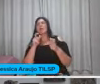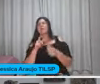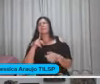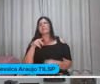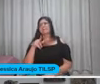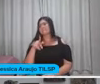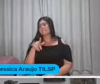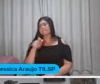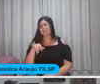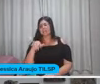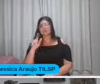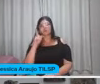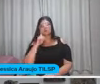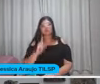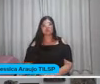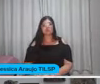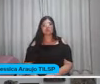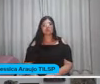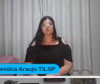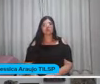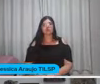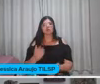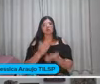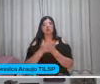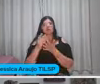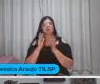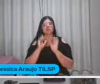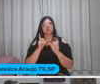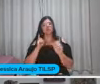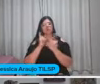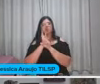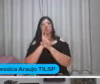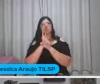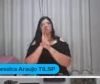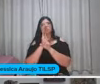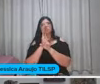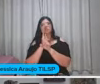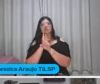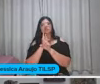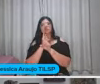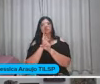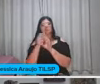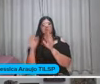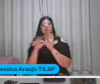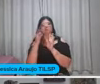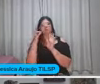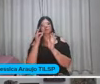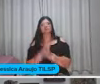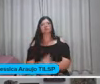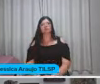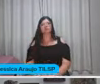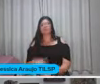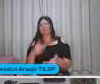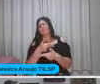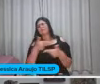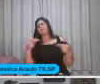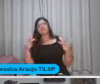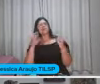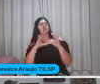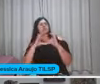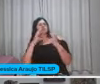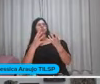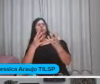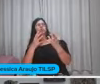Não sei ainda Não entendi Pra começar Você já encontra Assim que você se inscreve Vários congressos